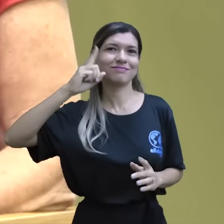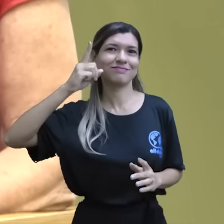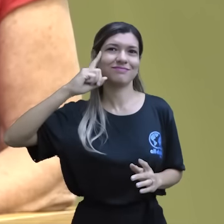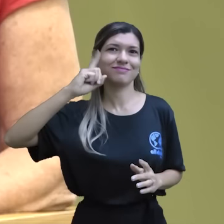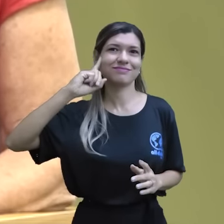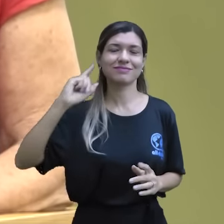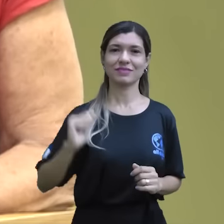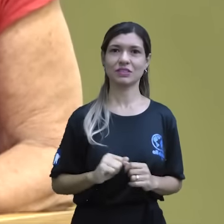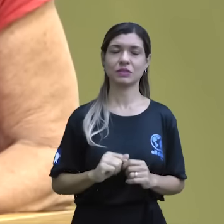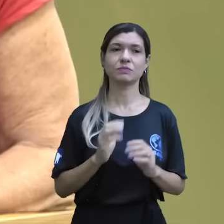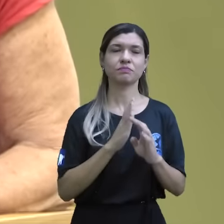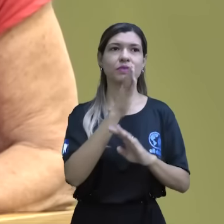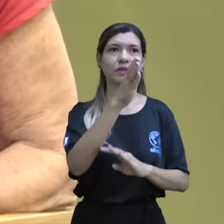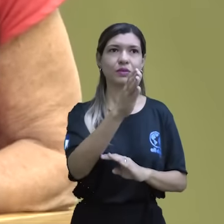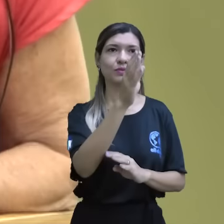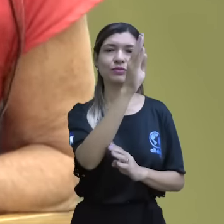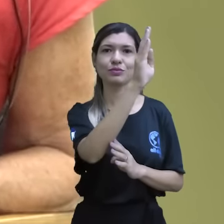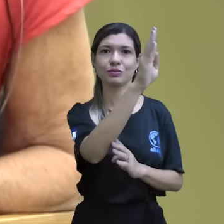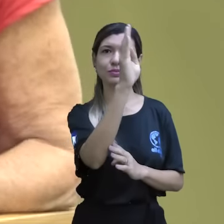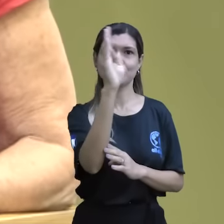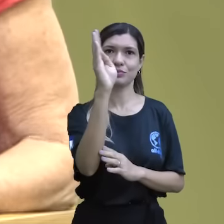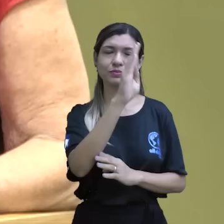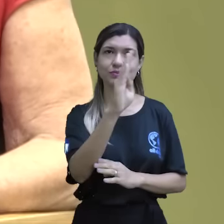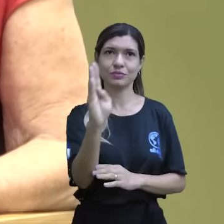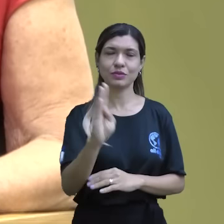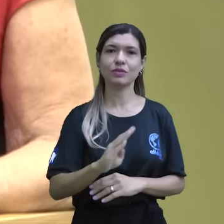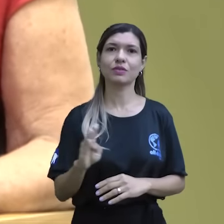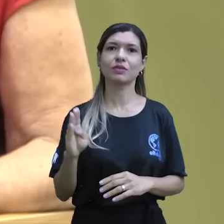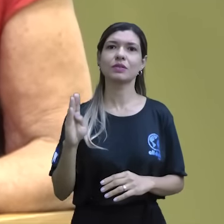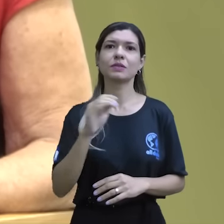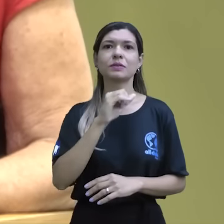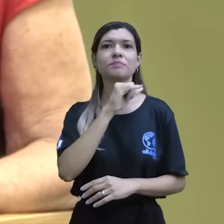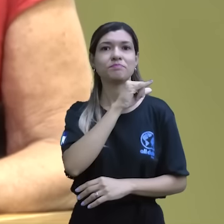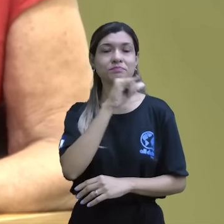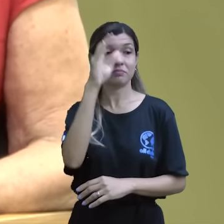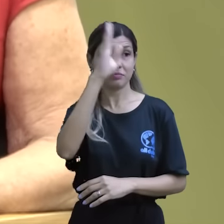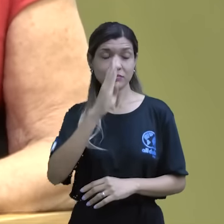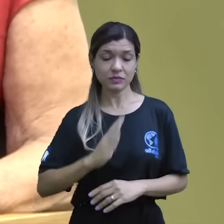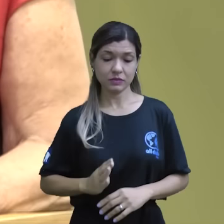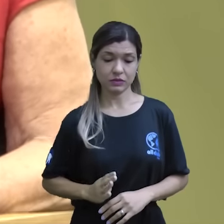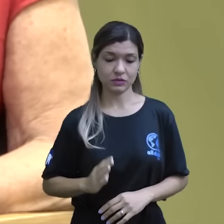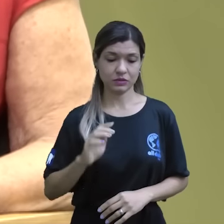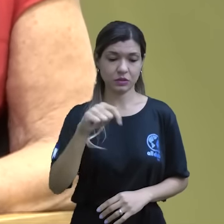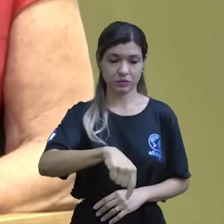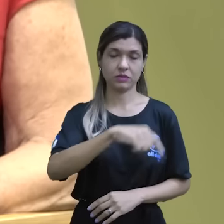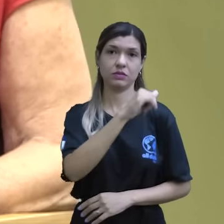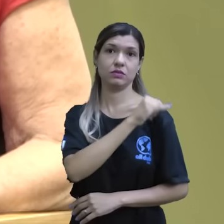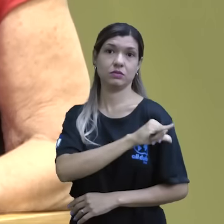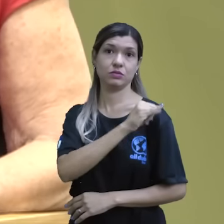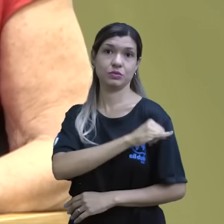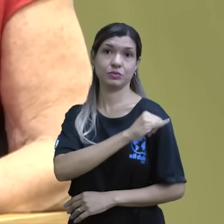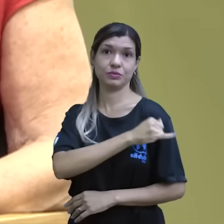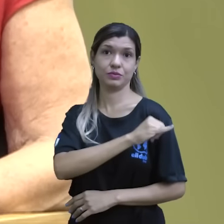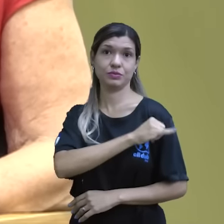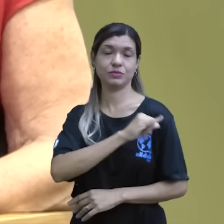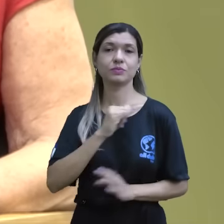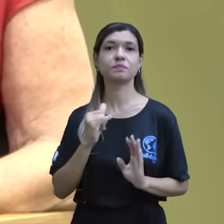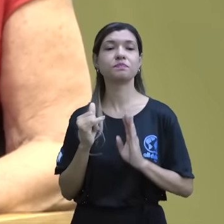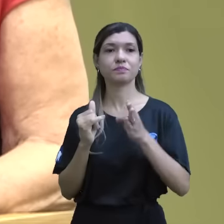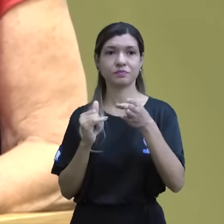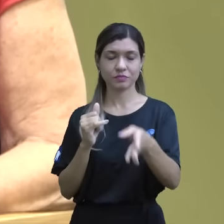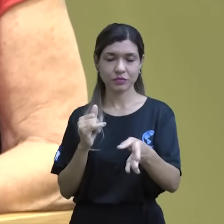Machado, e entro nas crônicas do Lima. Quando eu estou acabando a tese, o meu orientador era o professor Ronaldo